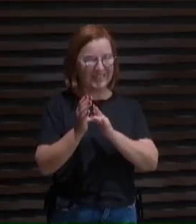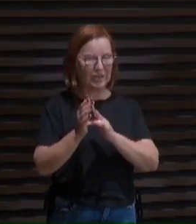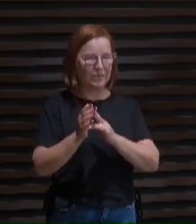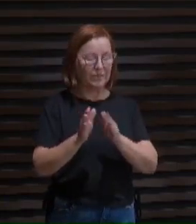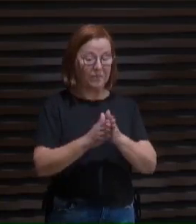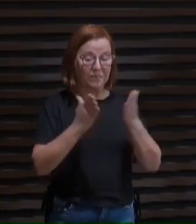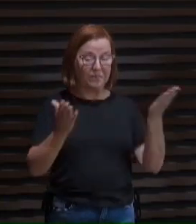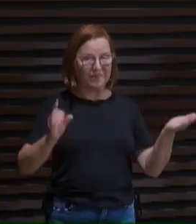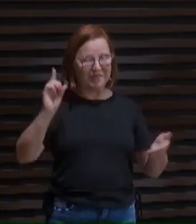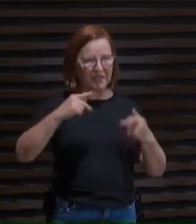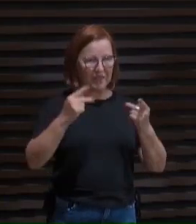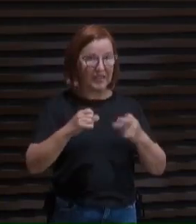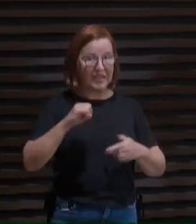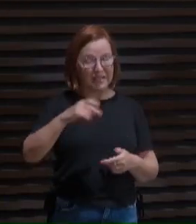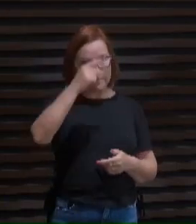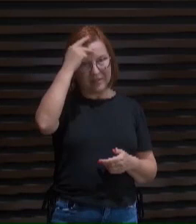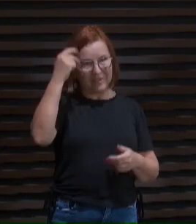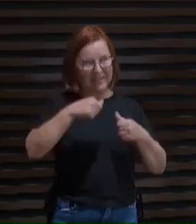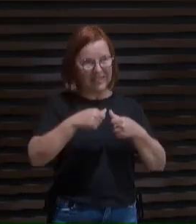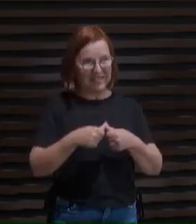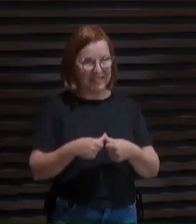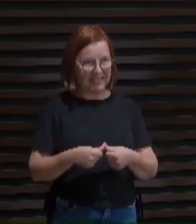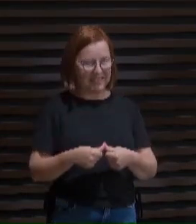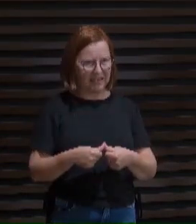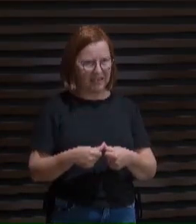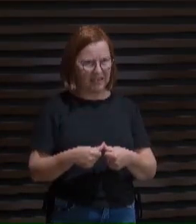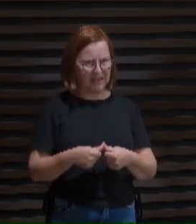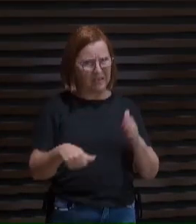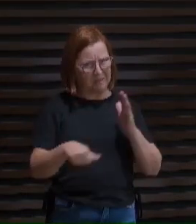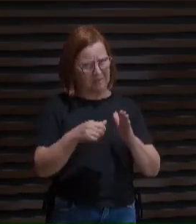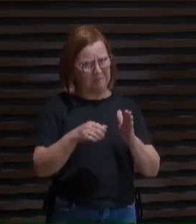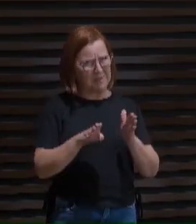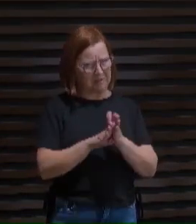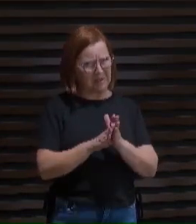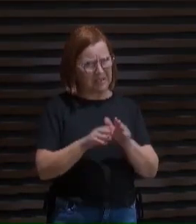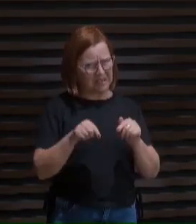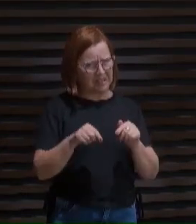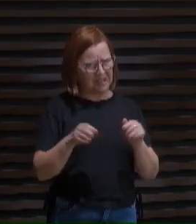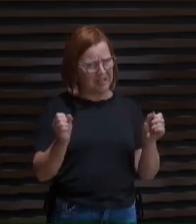se alguém está na primeira igreja batista de Londrina, é uma nova criatura.